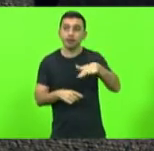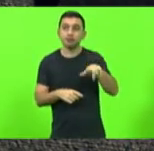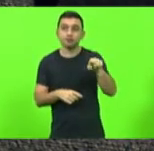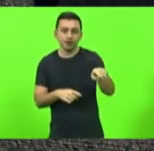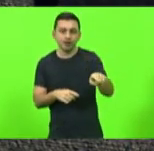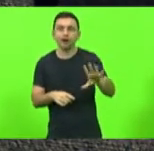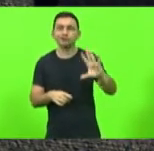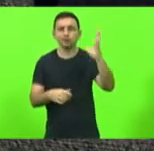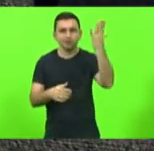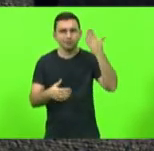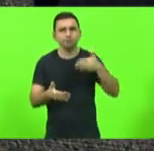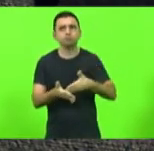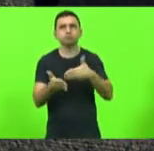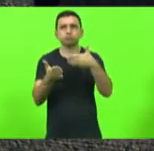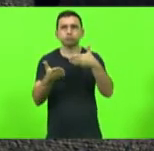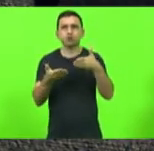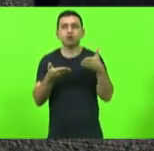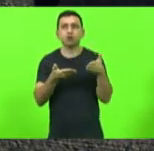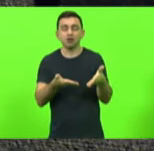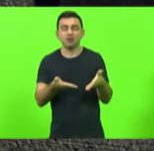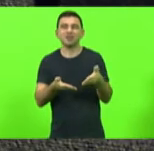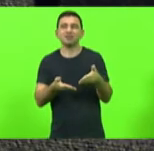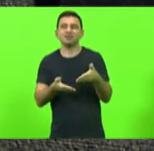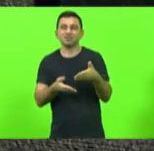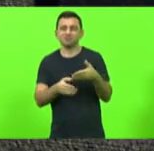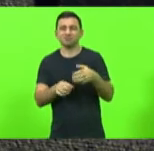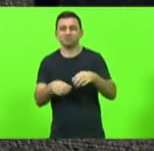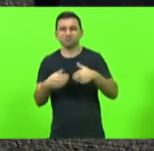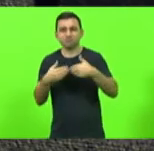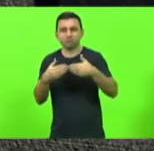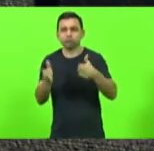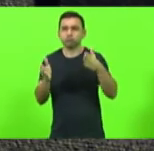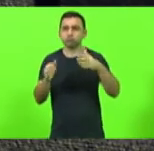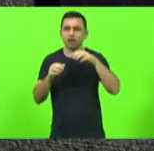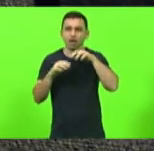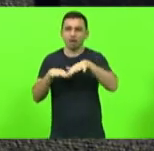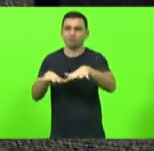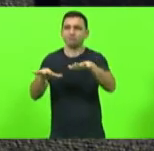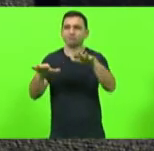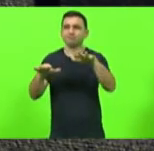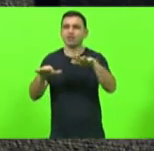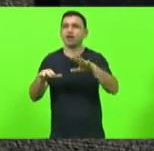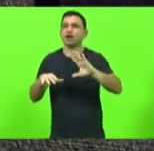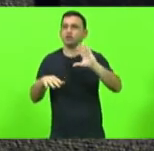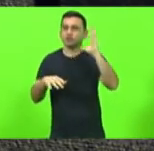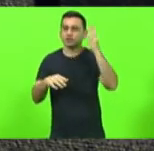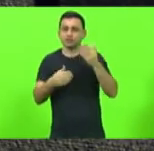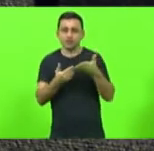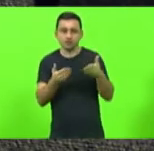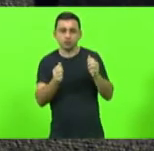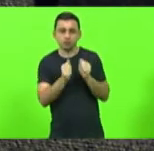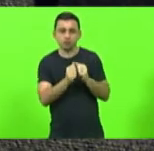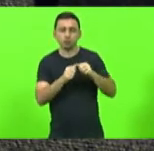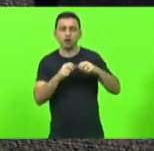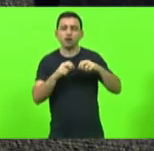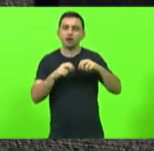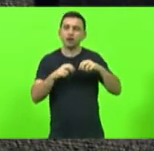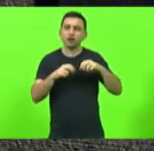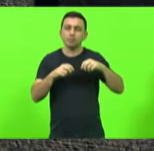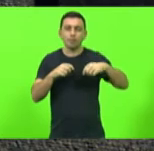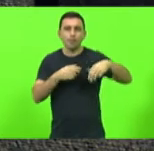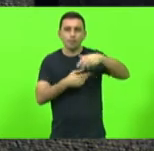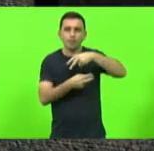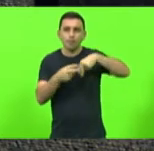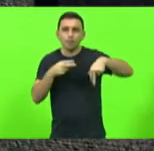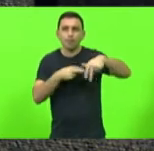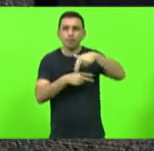Que também são vítimas da construção e dos rompimentos de barragem, que, através da ciranda, se juntam e cantam esperança. Afinal,